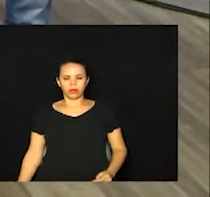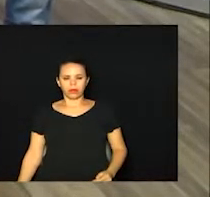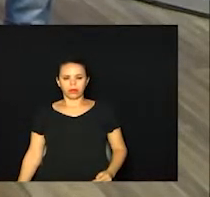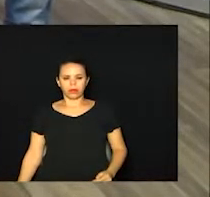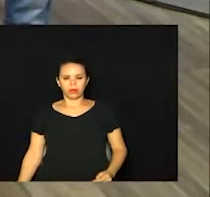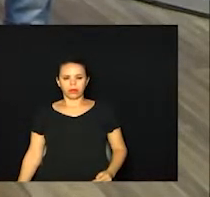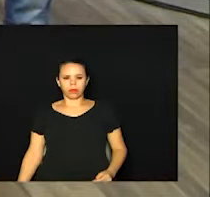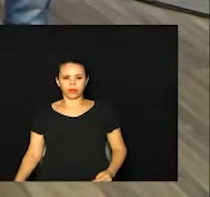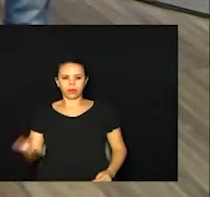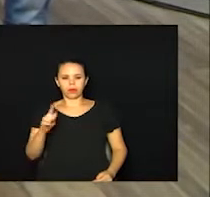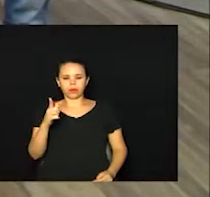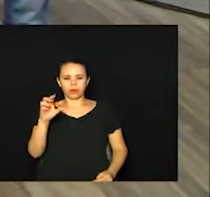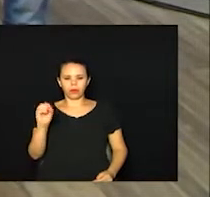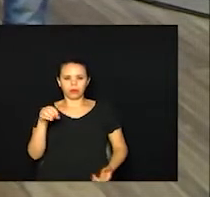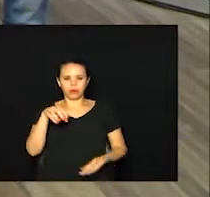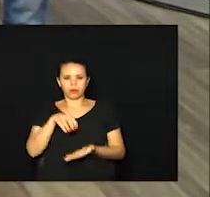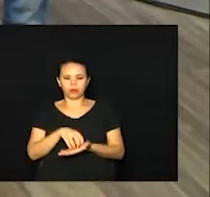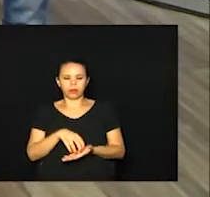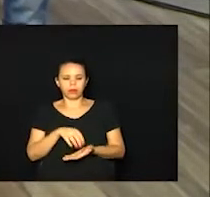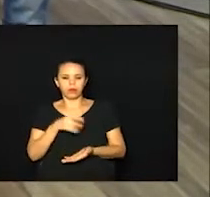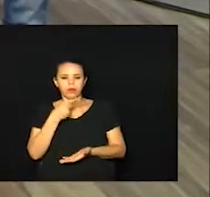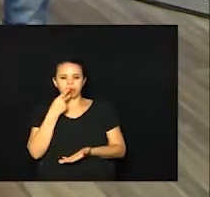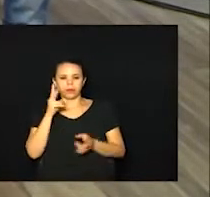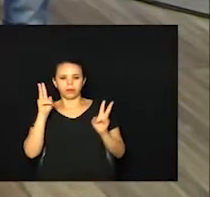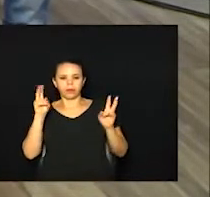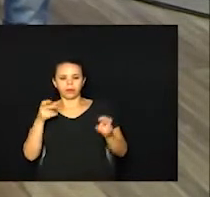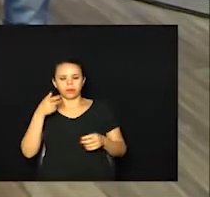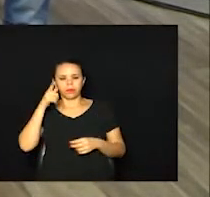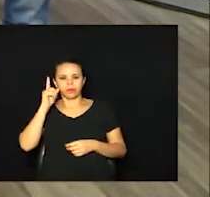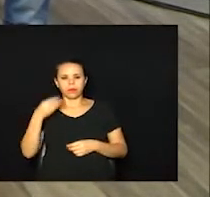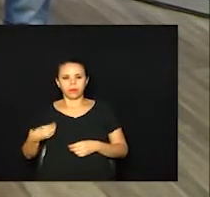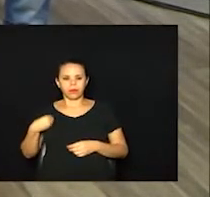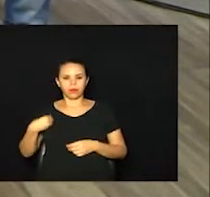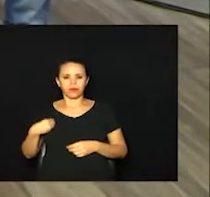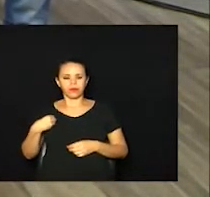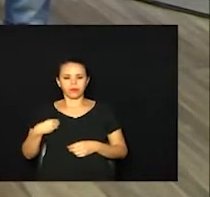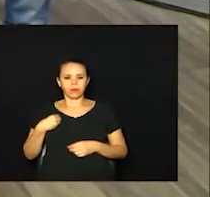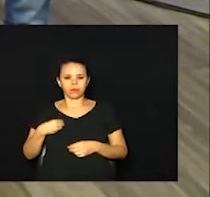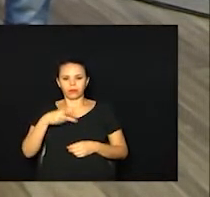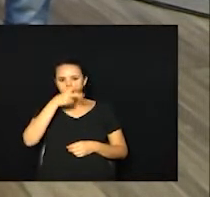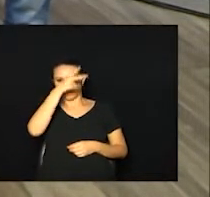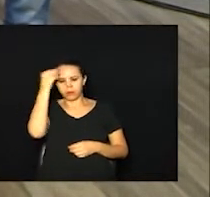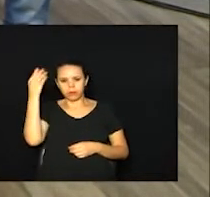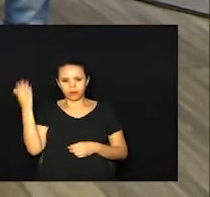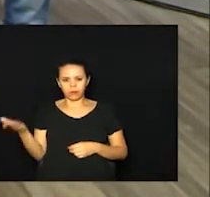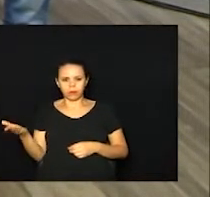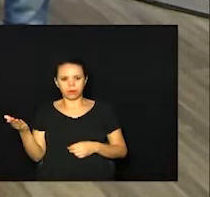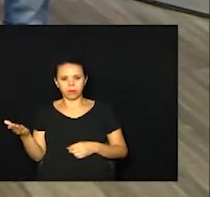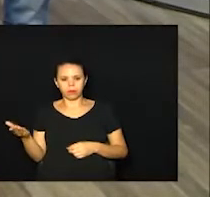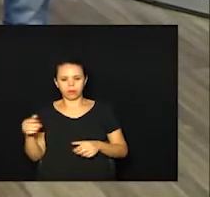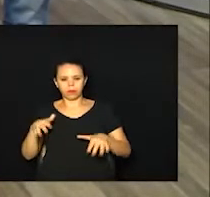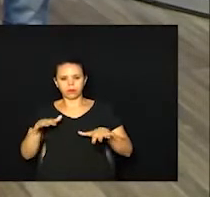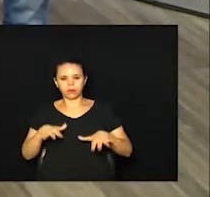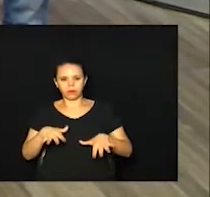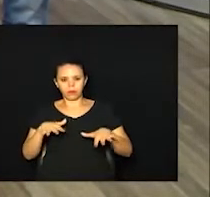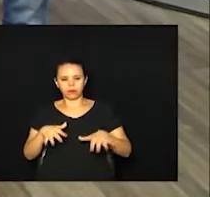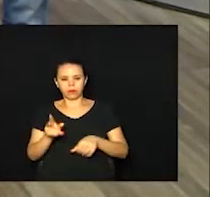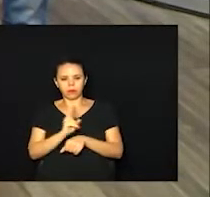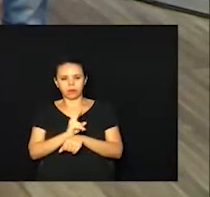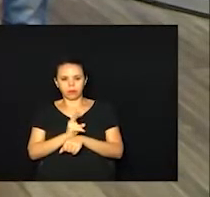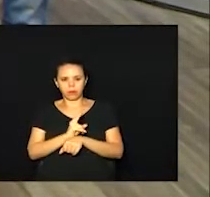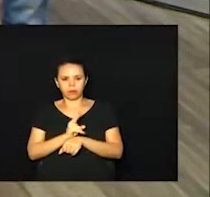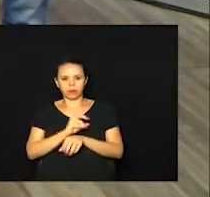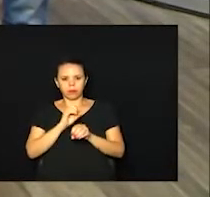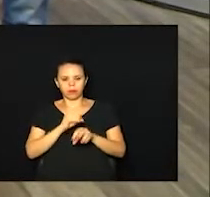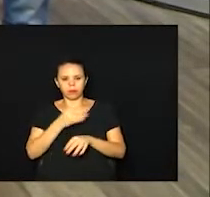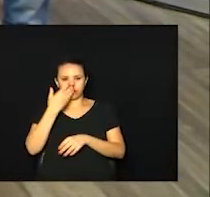978-293776, o Tiago, do Centro, ele diz, vereador, ontem estive com o senhor lá na prefeitura, no ato público de monitores e agentes de